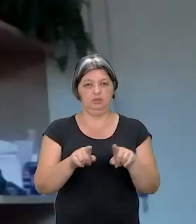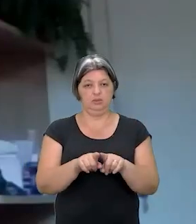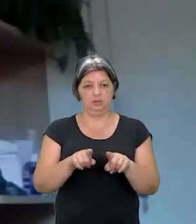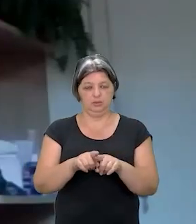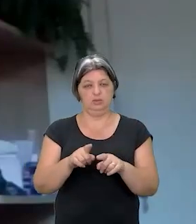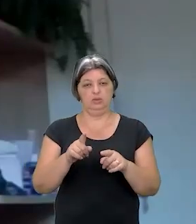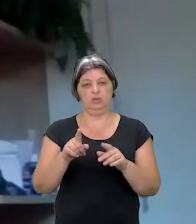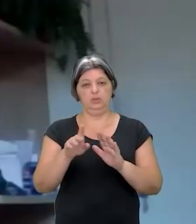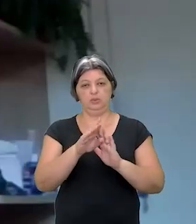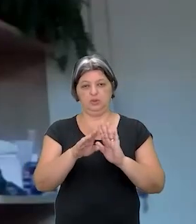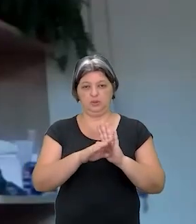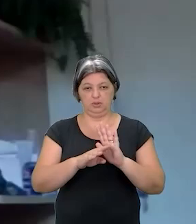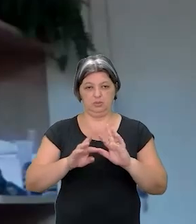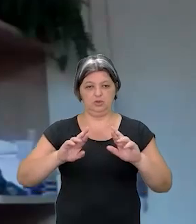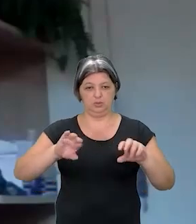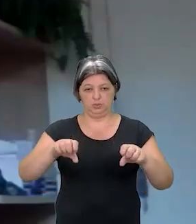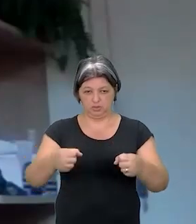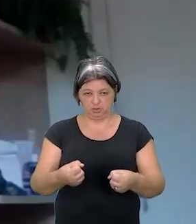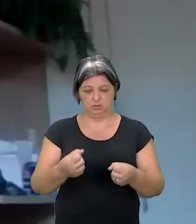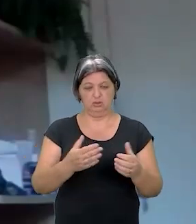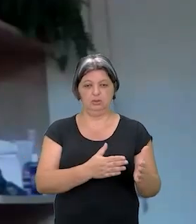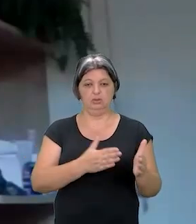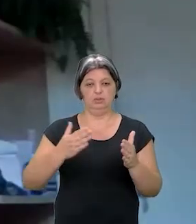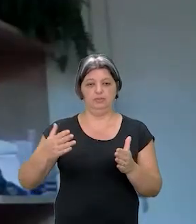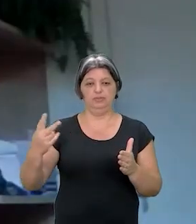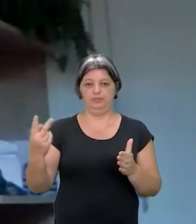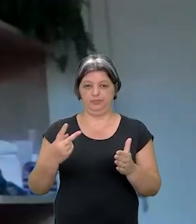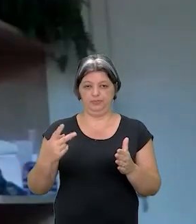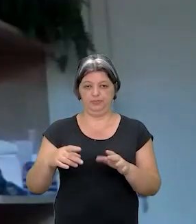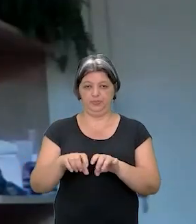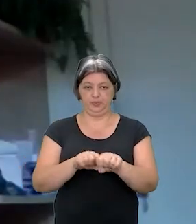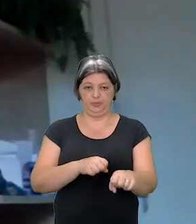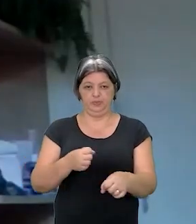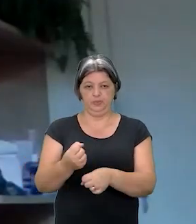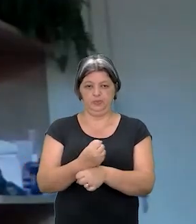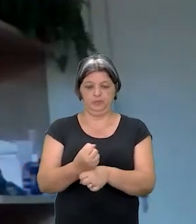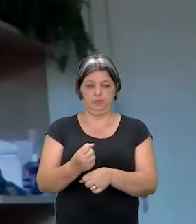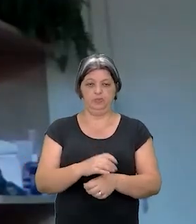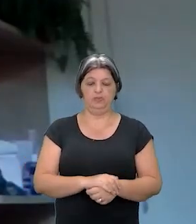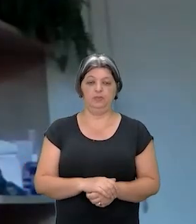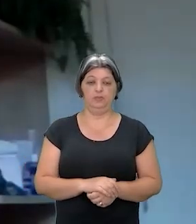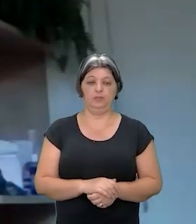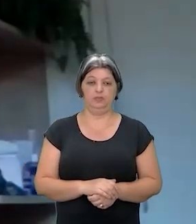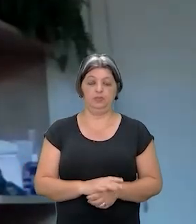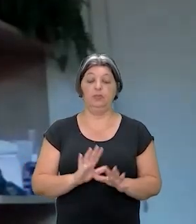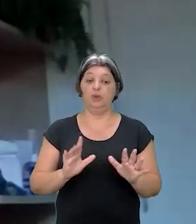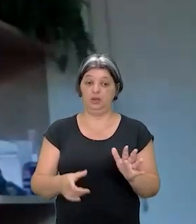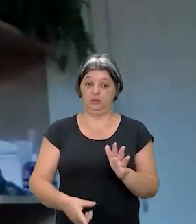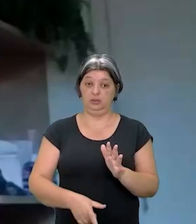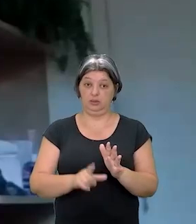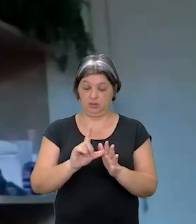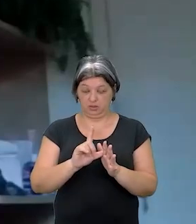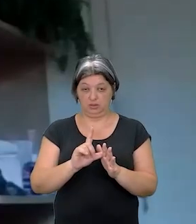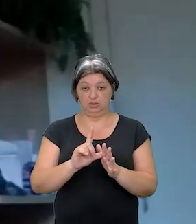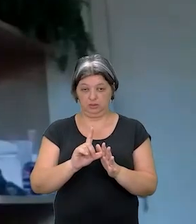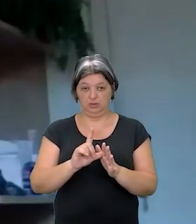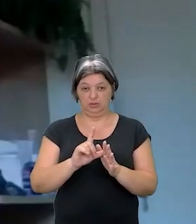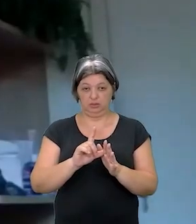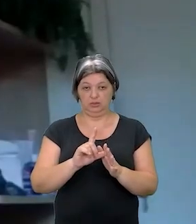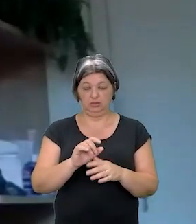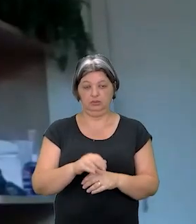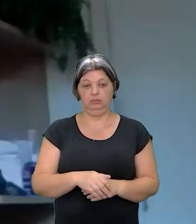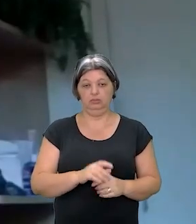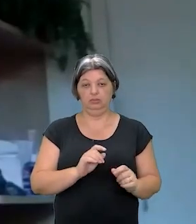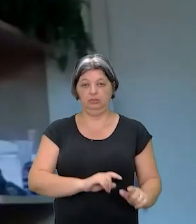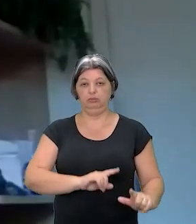A gente hoje vai ter a nossa segunda formação do ano. Antes de subir a nossa apresentação de